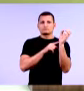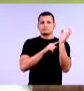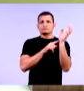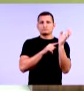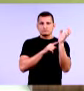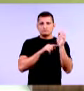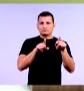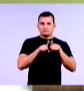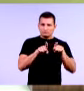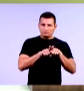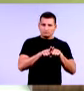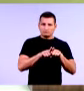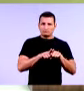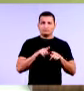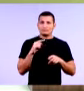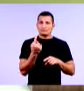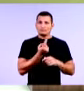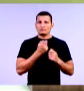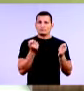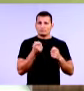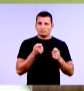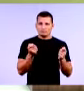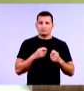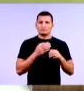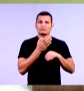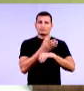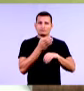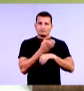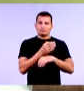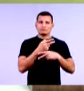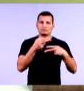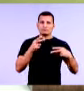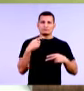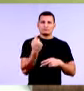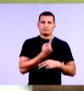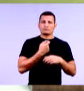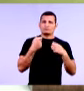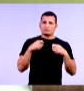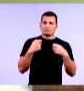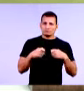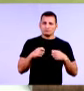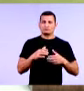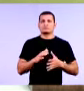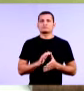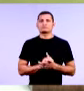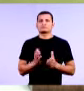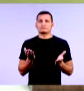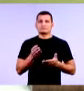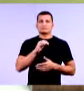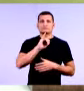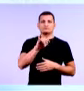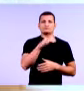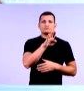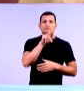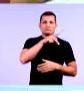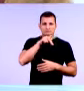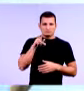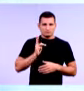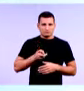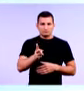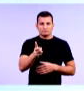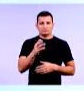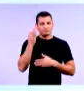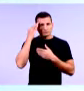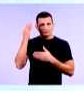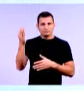fio, de modo que nós possamos acessar esses serviços que nós precisamos. Eu passo a bola para o professor JB novamente. Muito